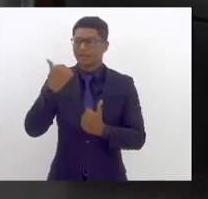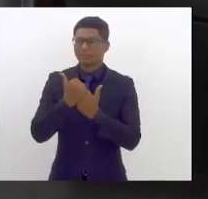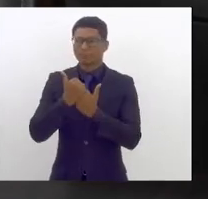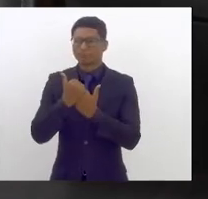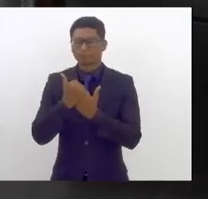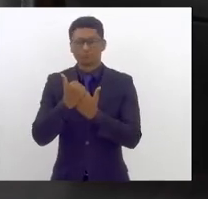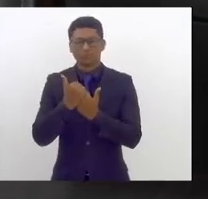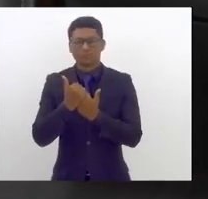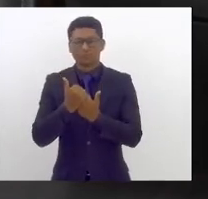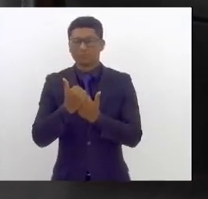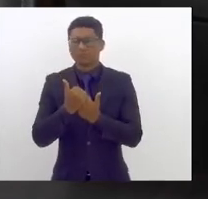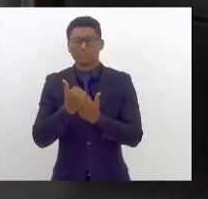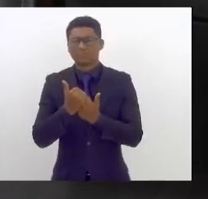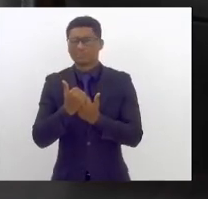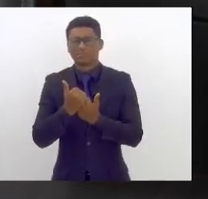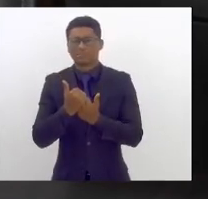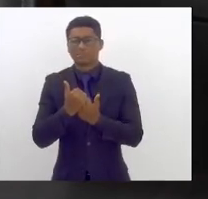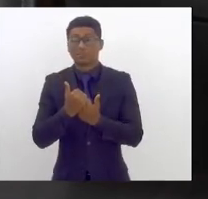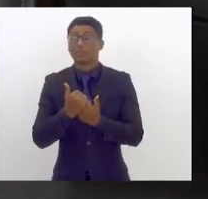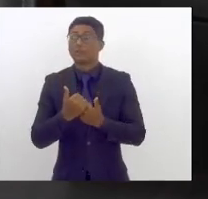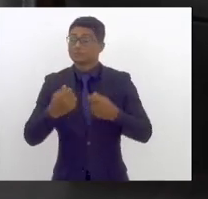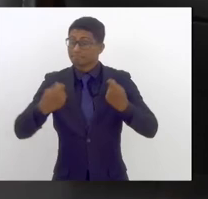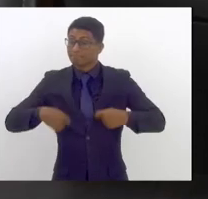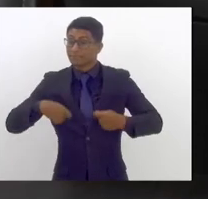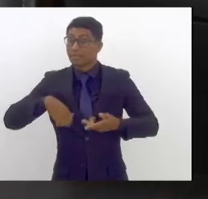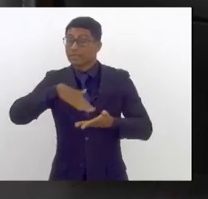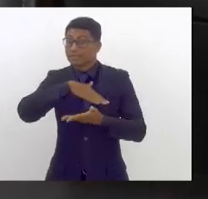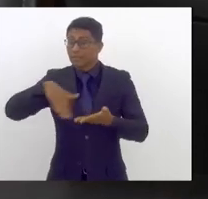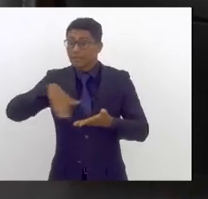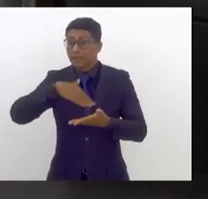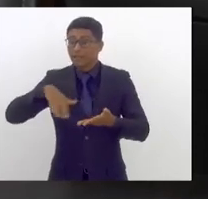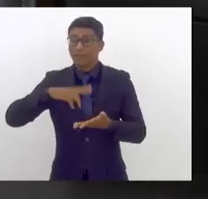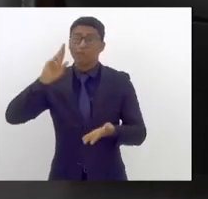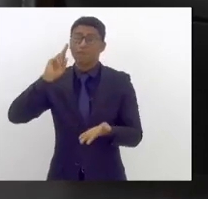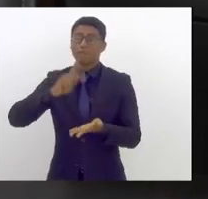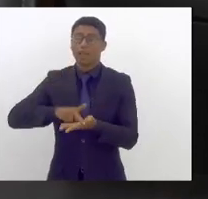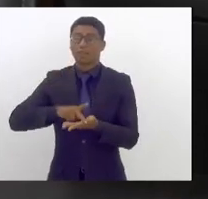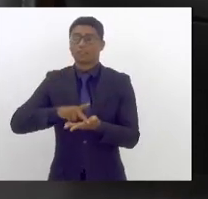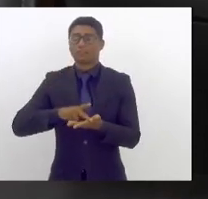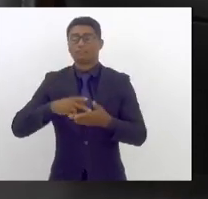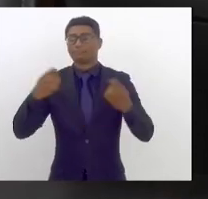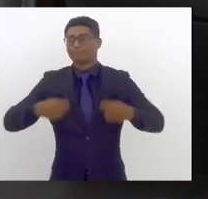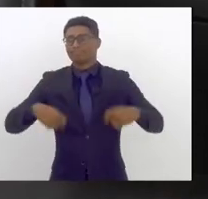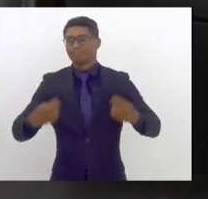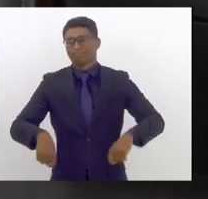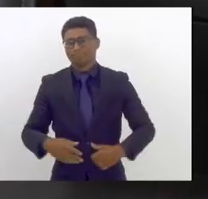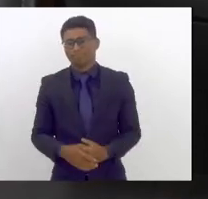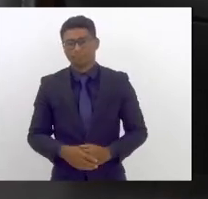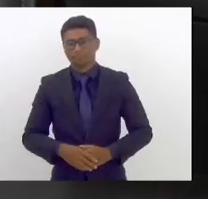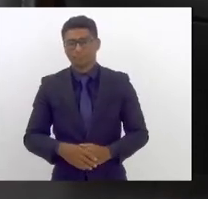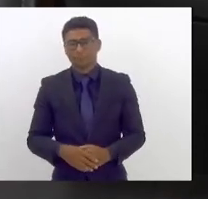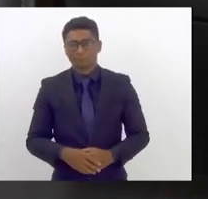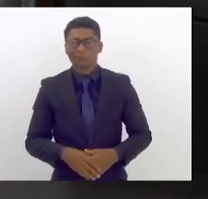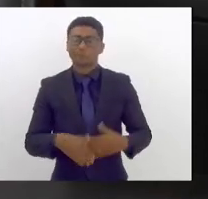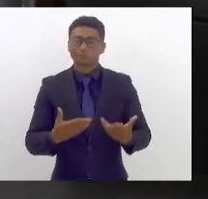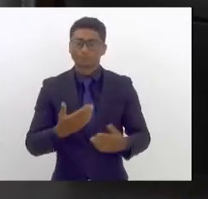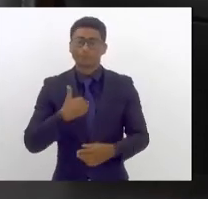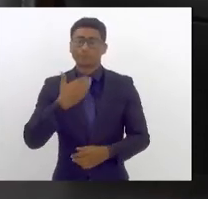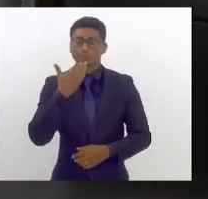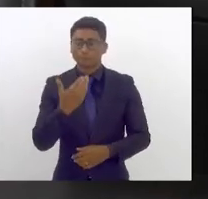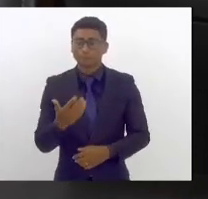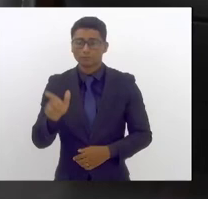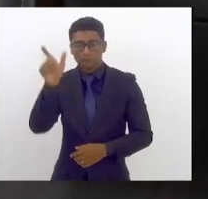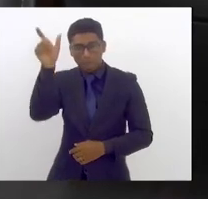dele termos a secretaria de mulheres então eu quero pedir aqui também ao Governador